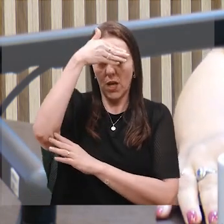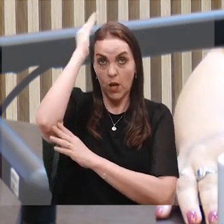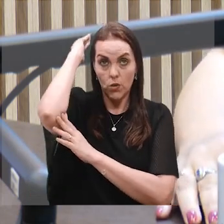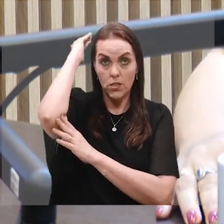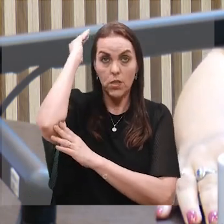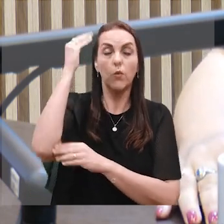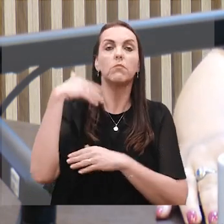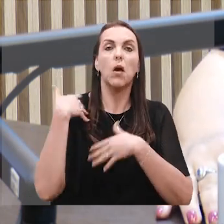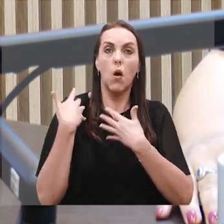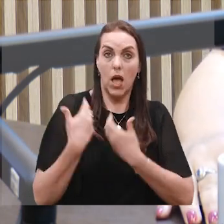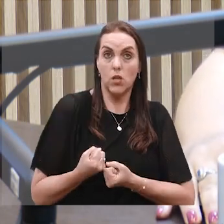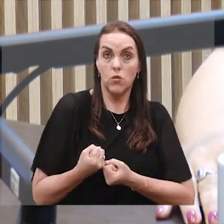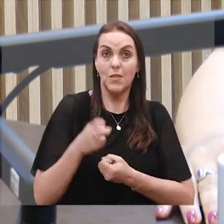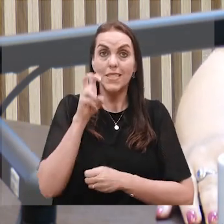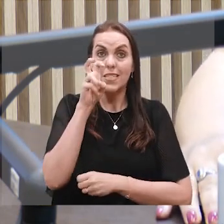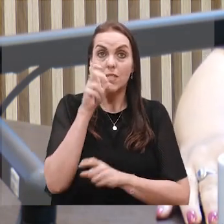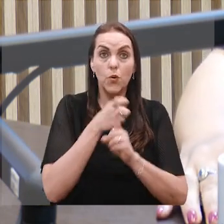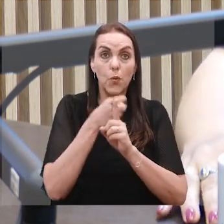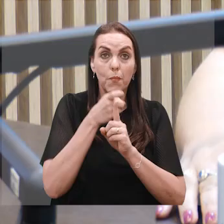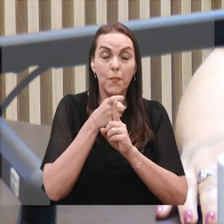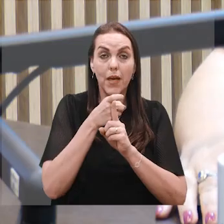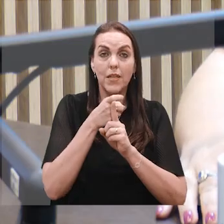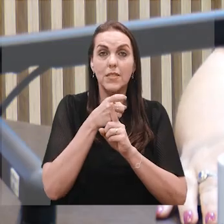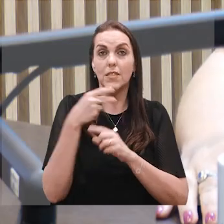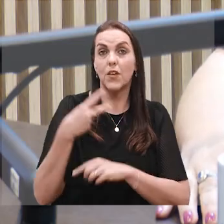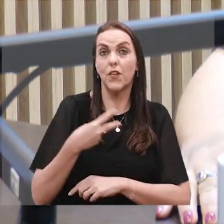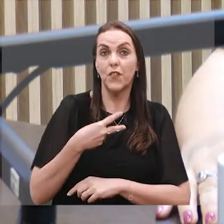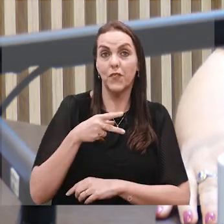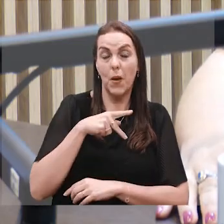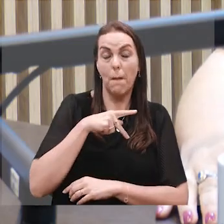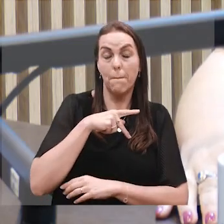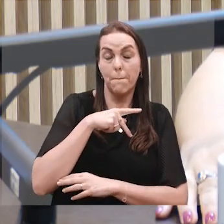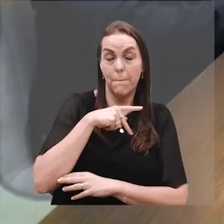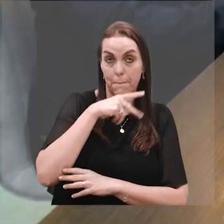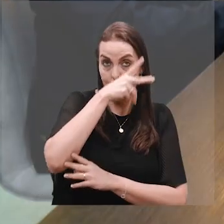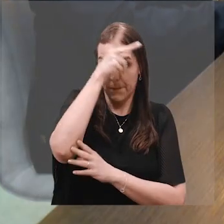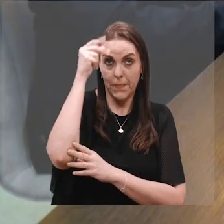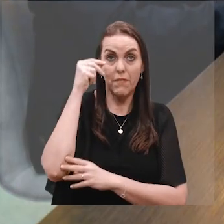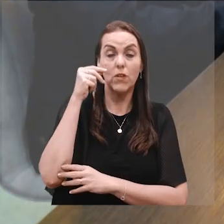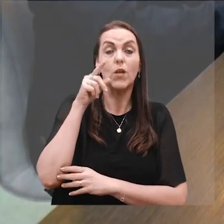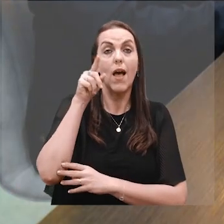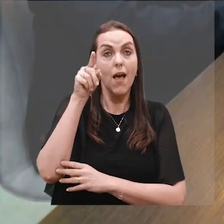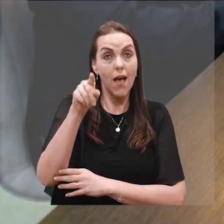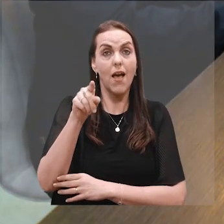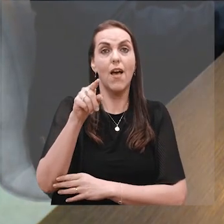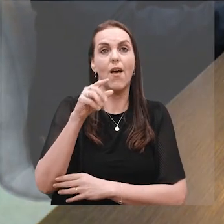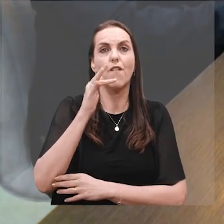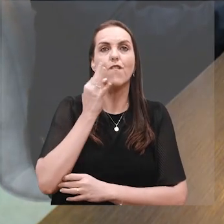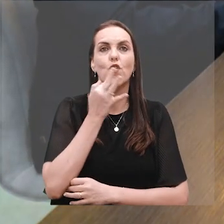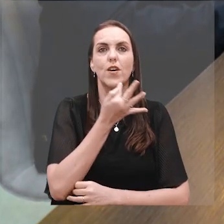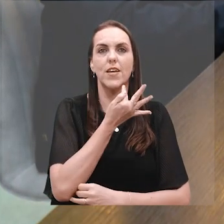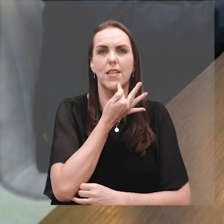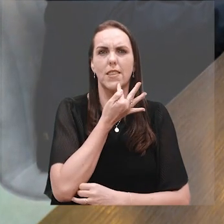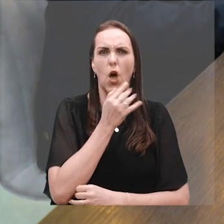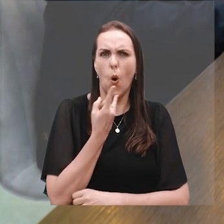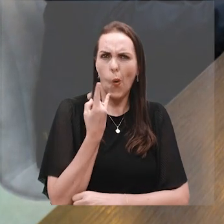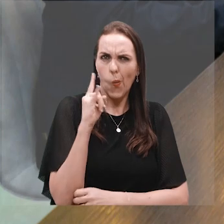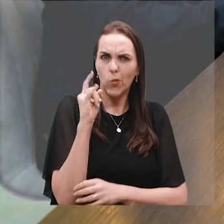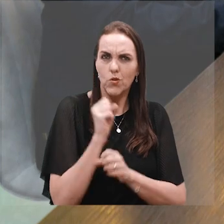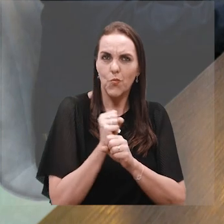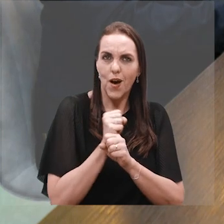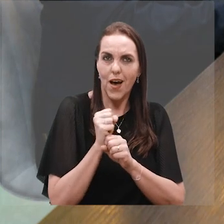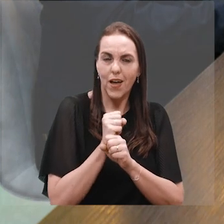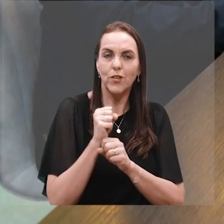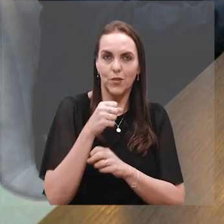Alceu, eu assumi 5 meses de subprefeitura de Forqueta. Foi o último ano de gestão dele, né? O último ano de gestão dele. O